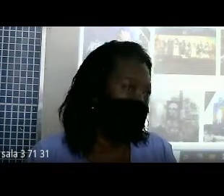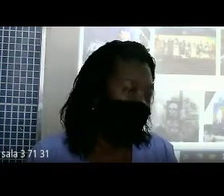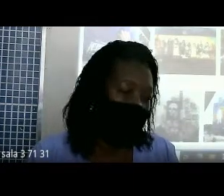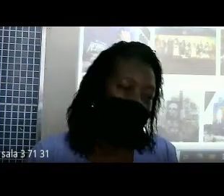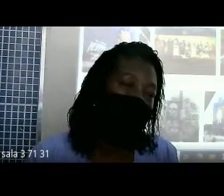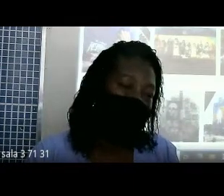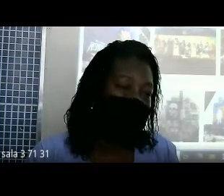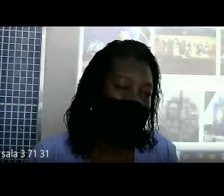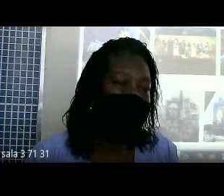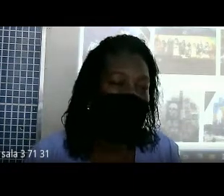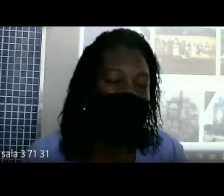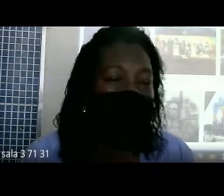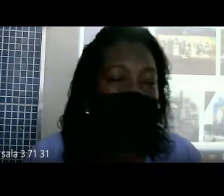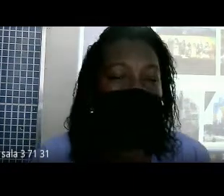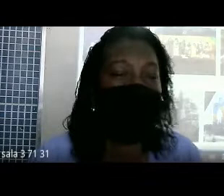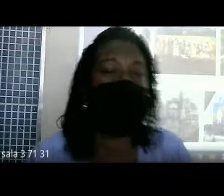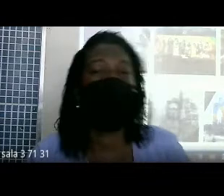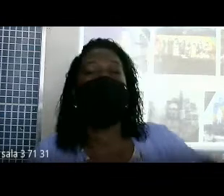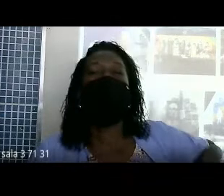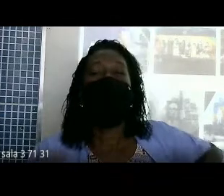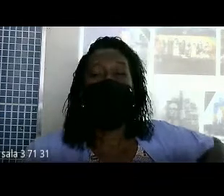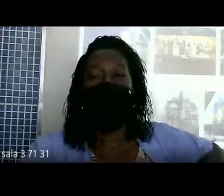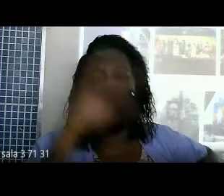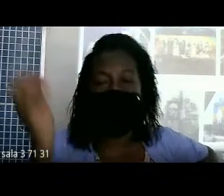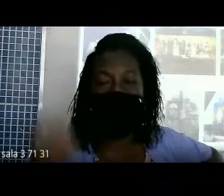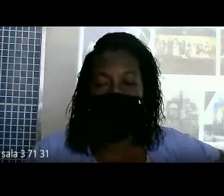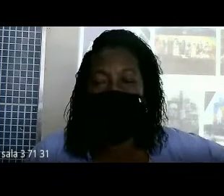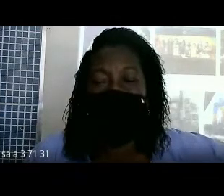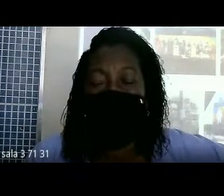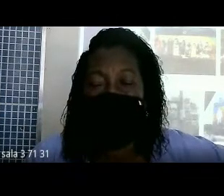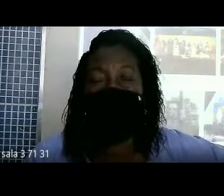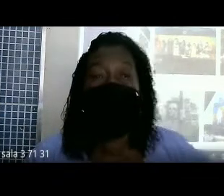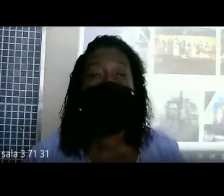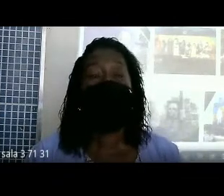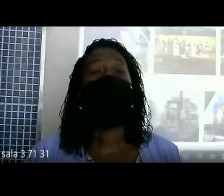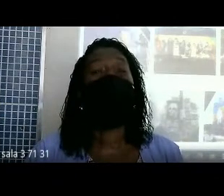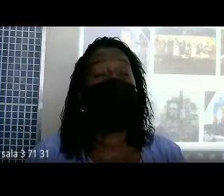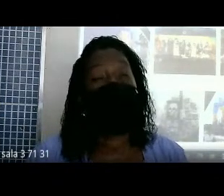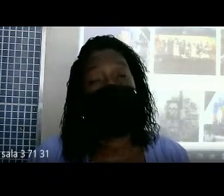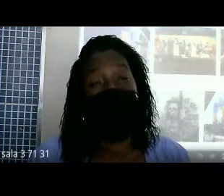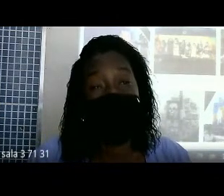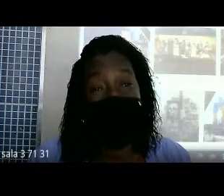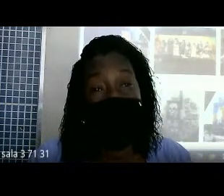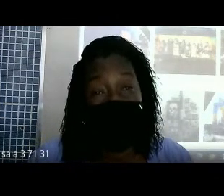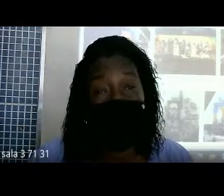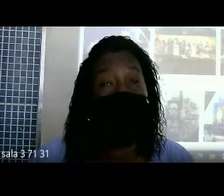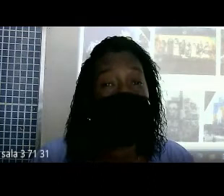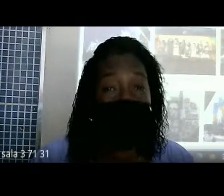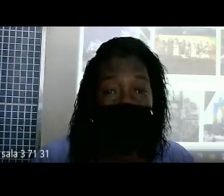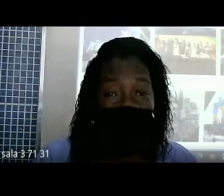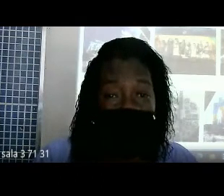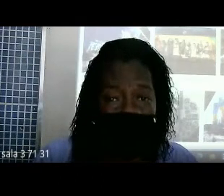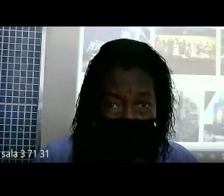os outros, né? Somos a imagem e semelhança, né? É, de Deus. Enfim. Agora eu quero mostrar para vocês